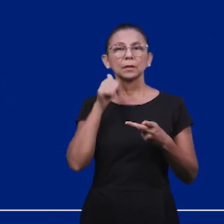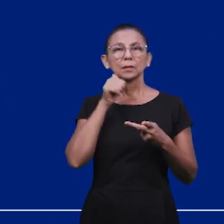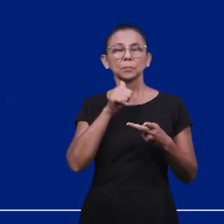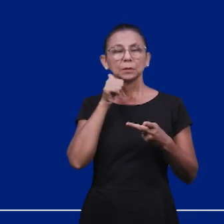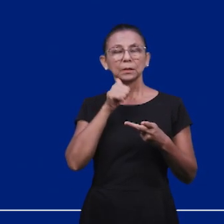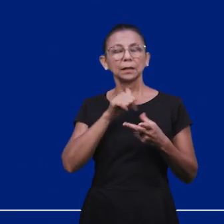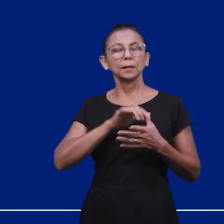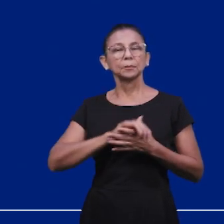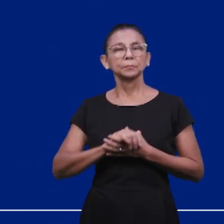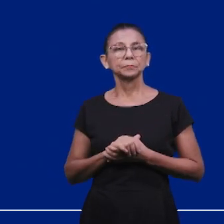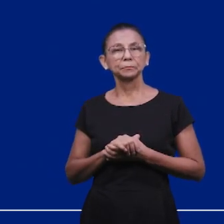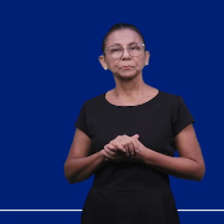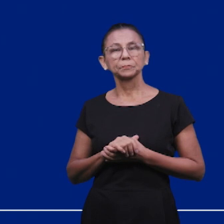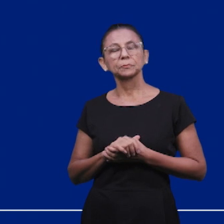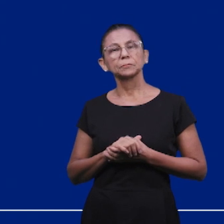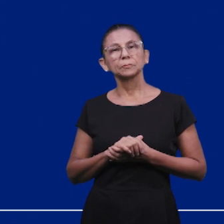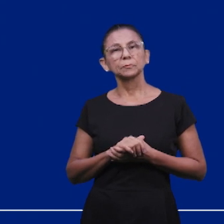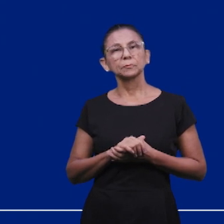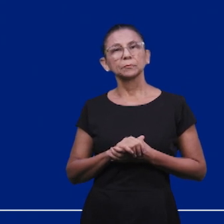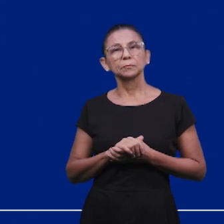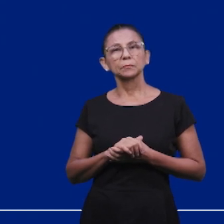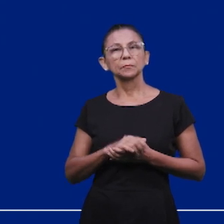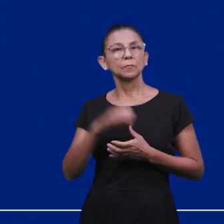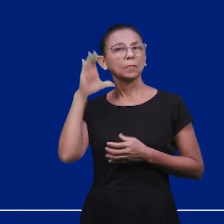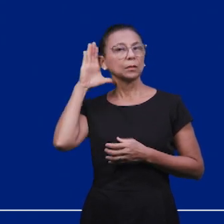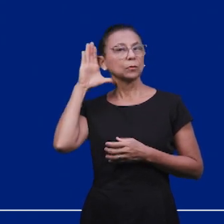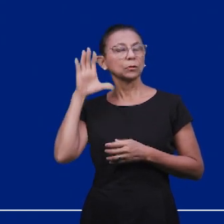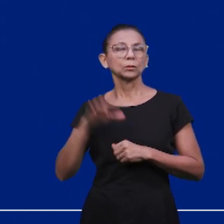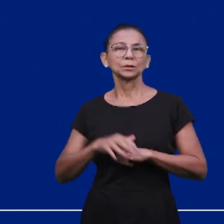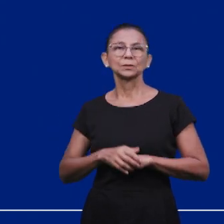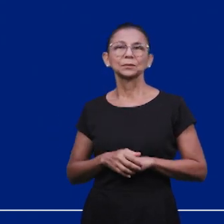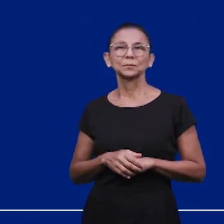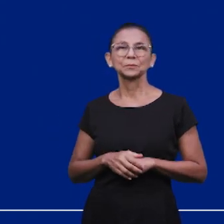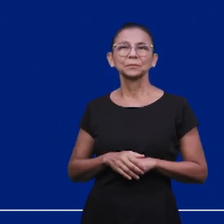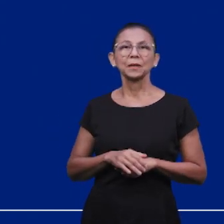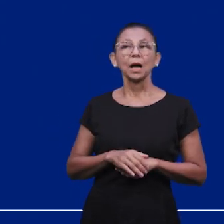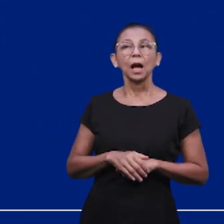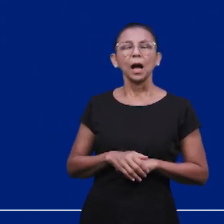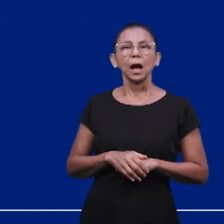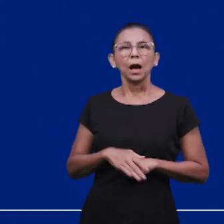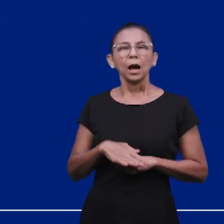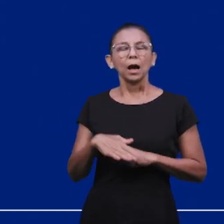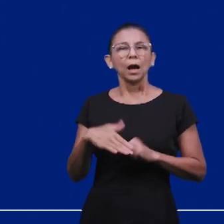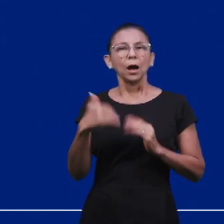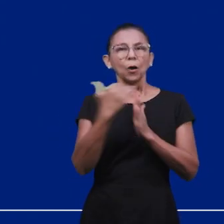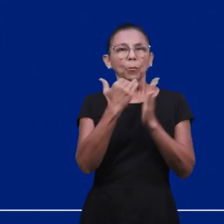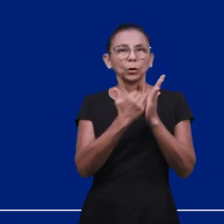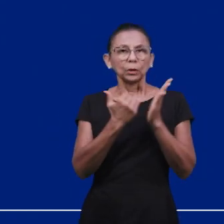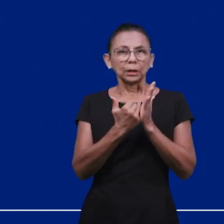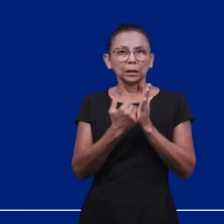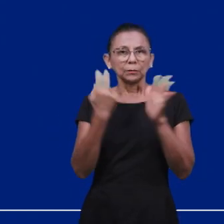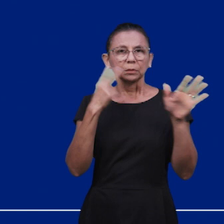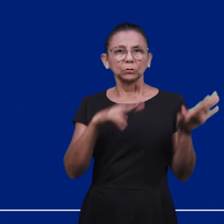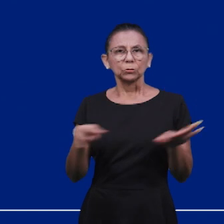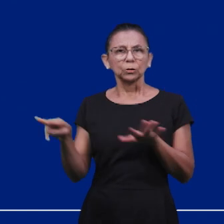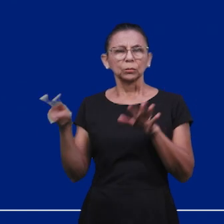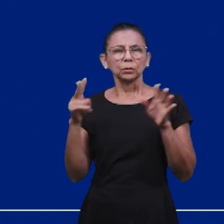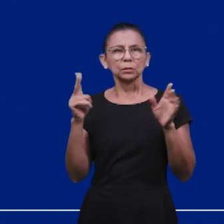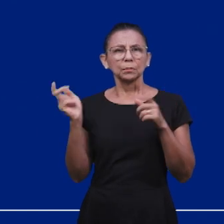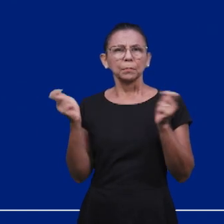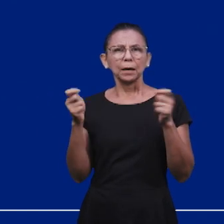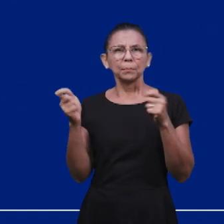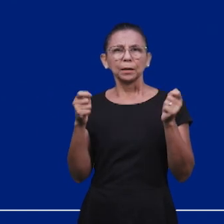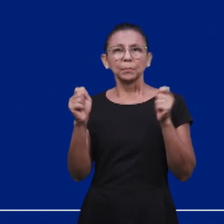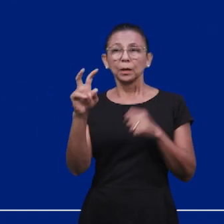objetivo. Janira do Amaral, de Cuiabá, Mato Grosso, diz o seguinte: assisto semanalmente ao programa e tenho recebido